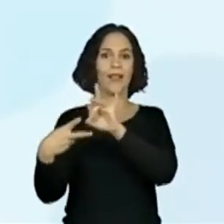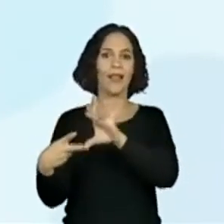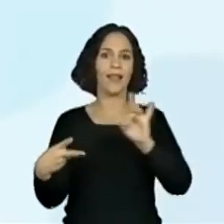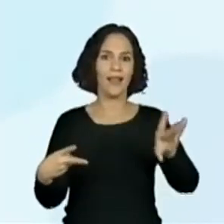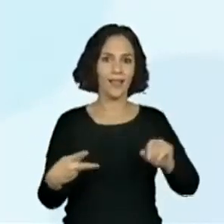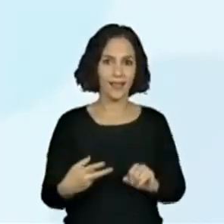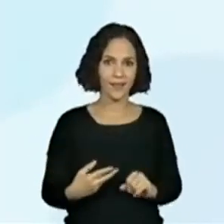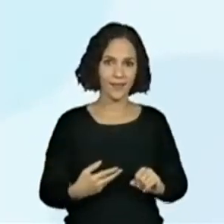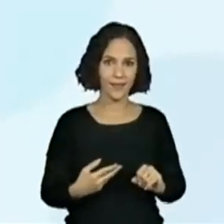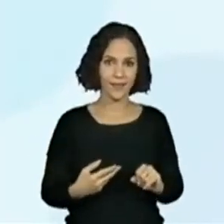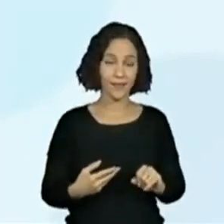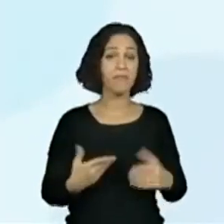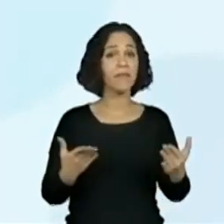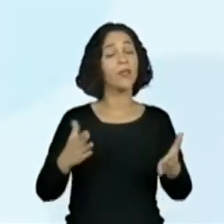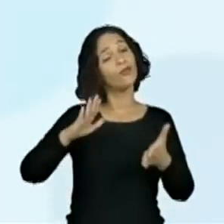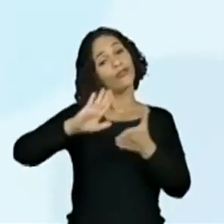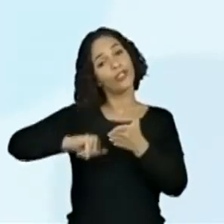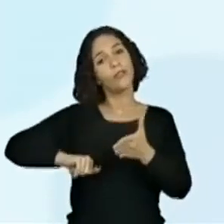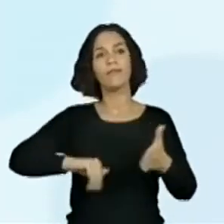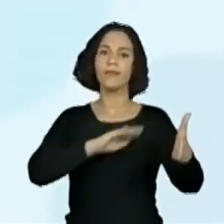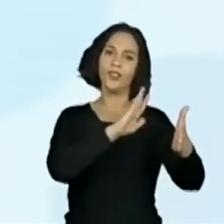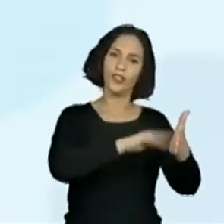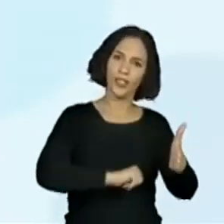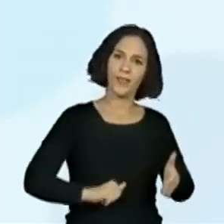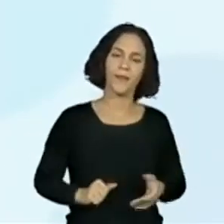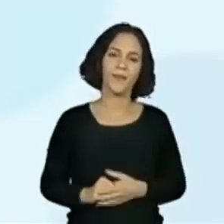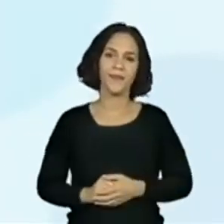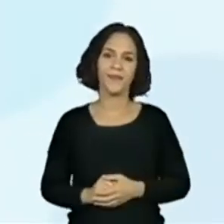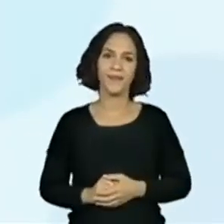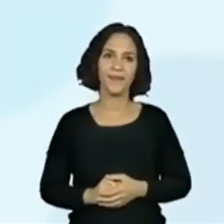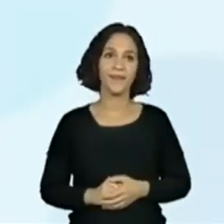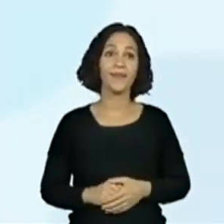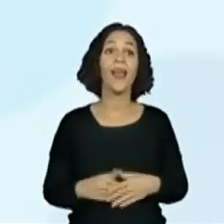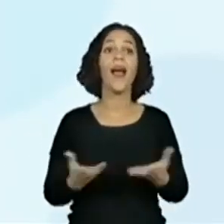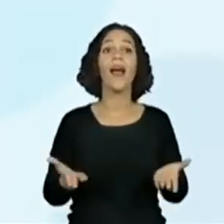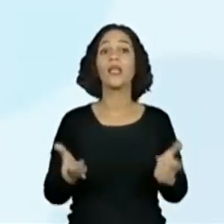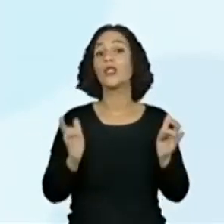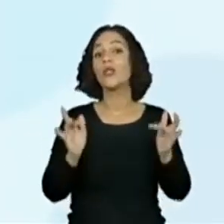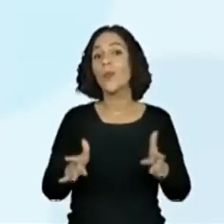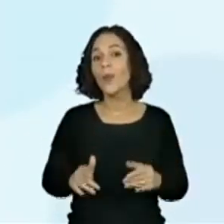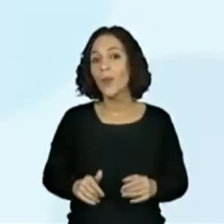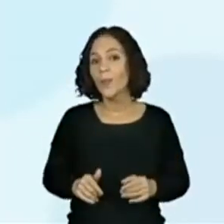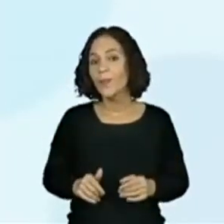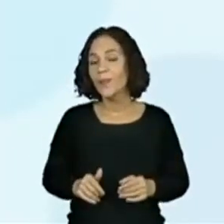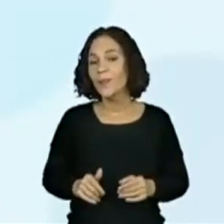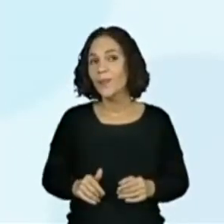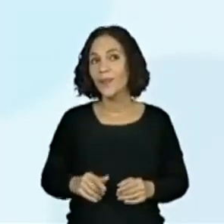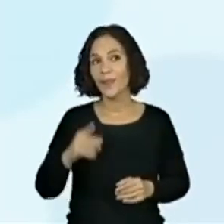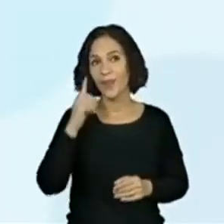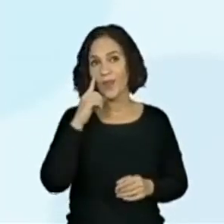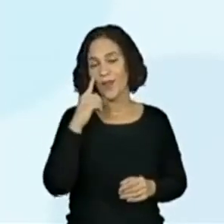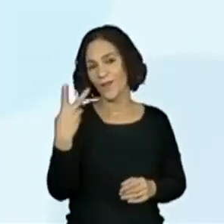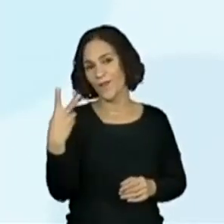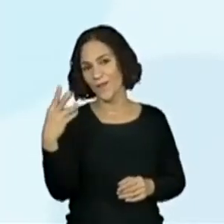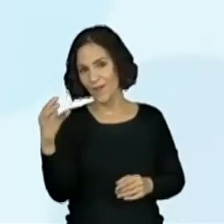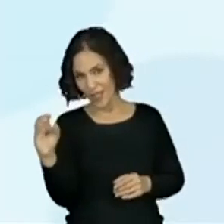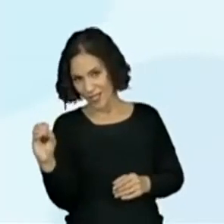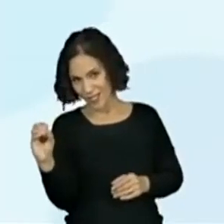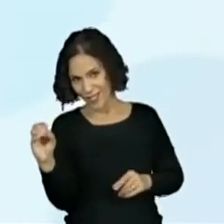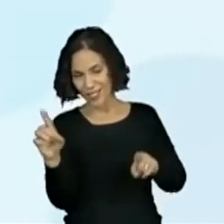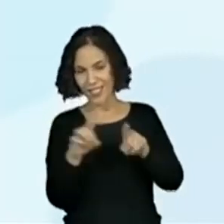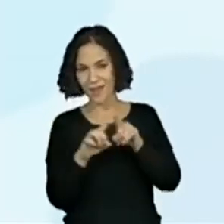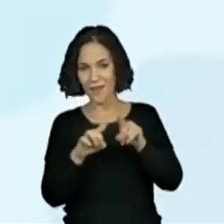aqui. Tiraria também. E aí, sobraram? Sobraram as notas de 20 e as notas